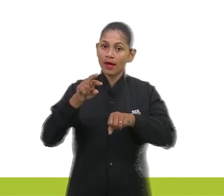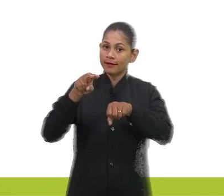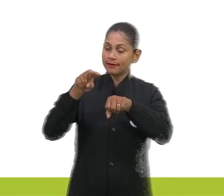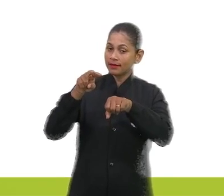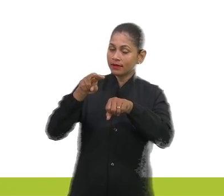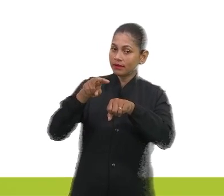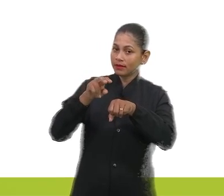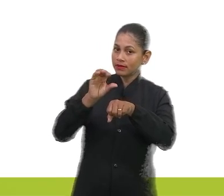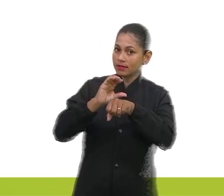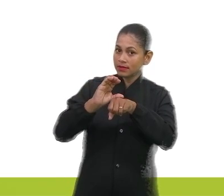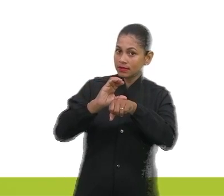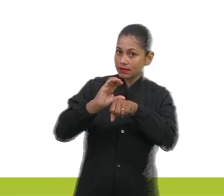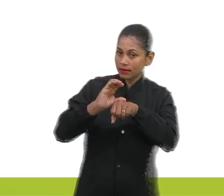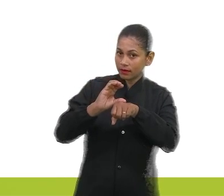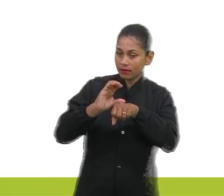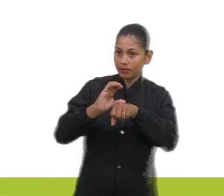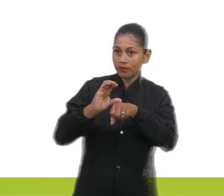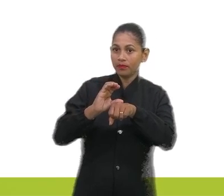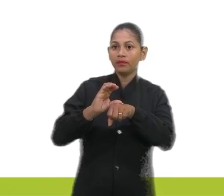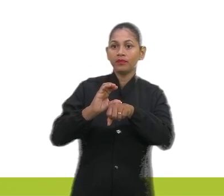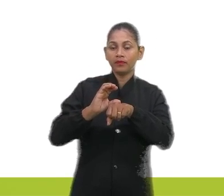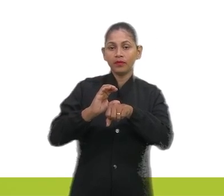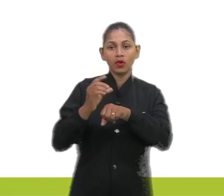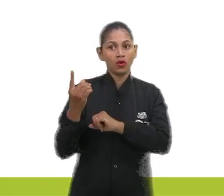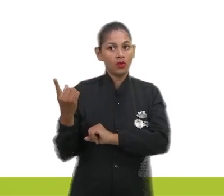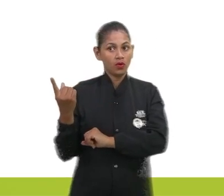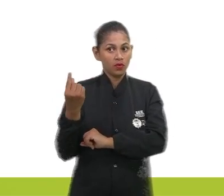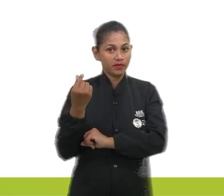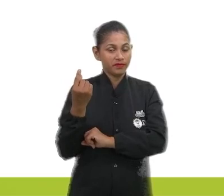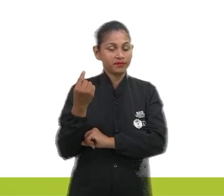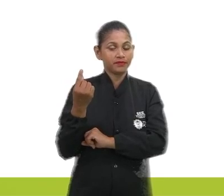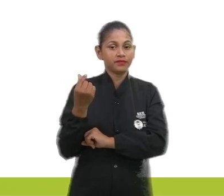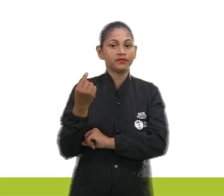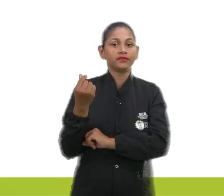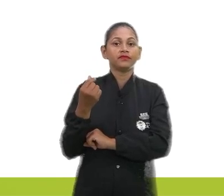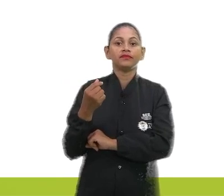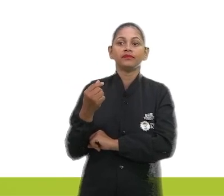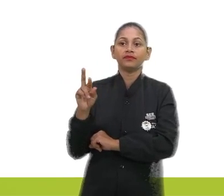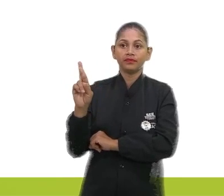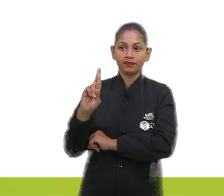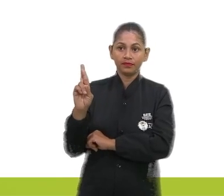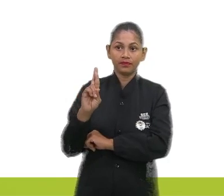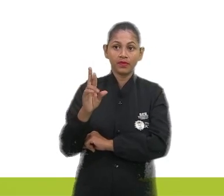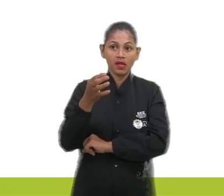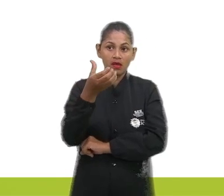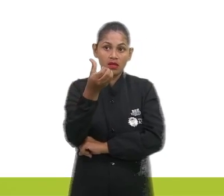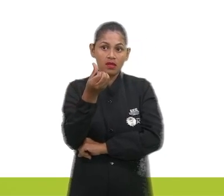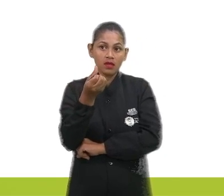em que ele sinaliza um valor na nossa moeda, que é o real. R$